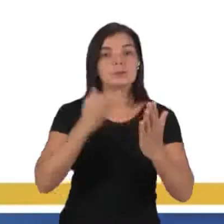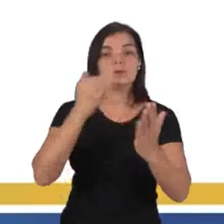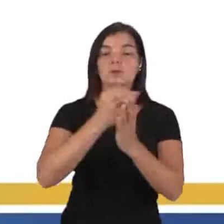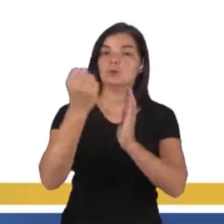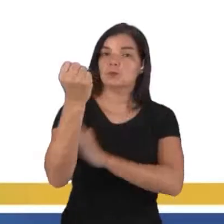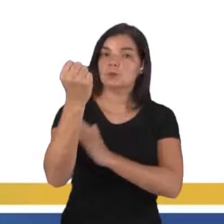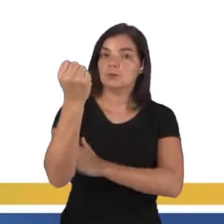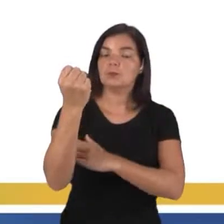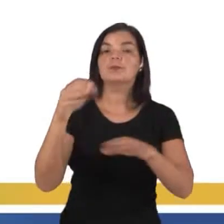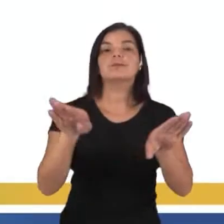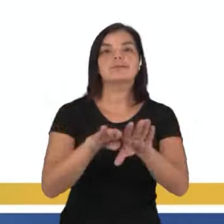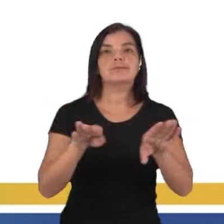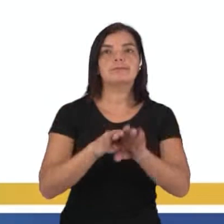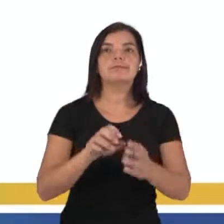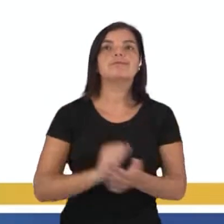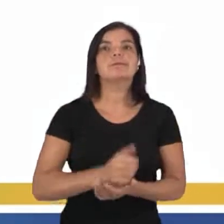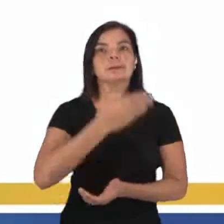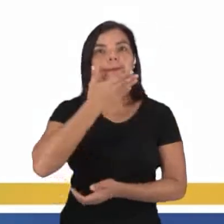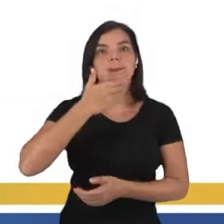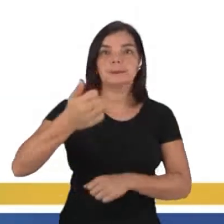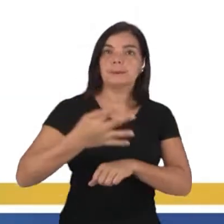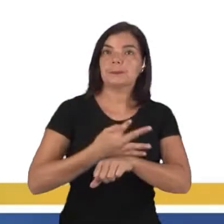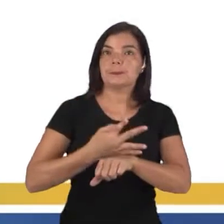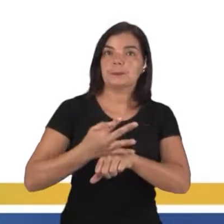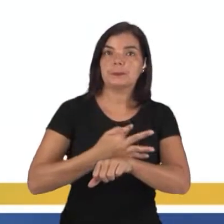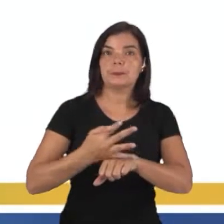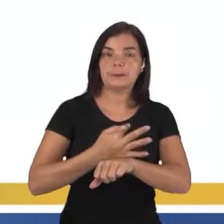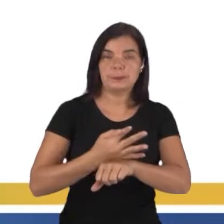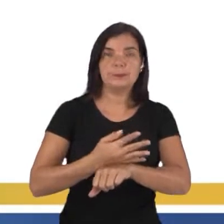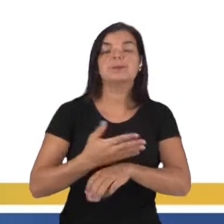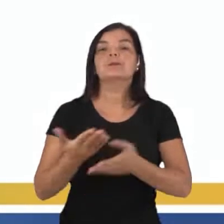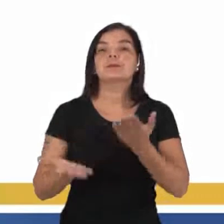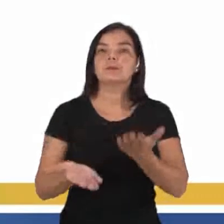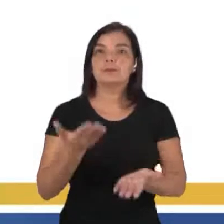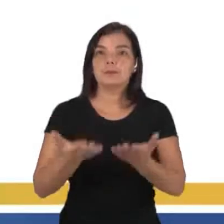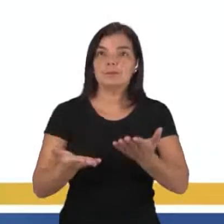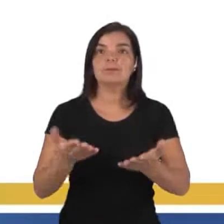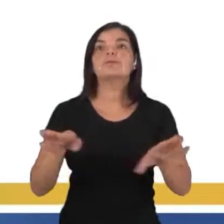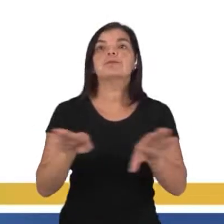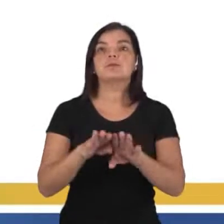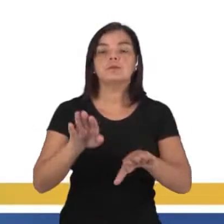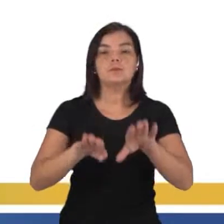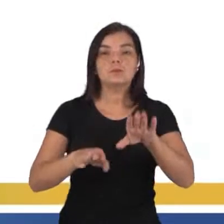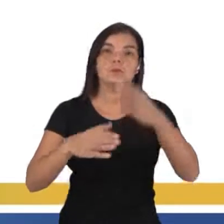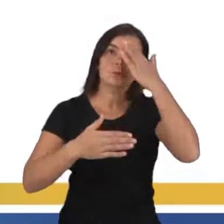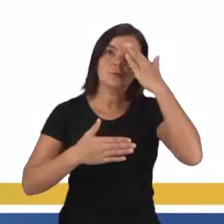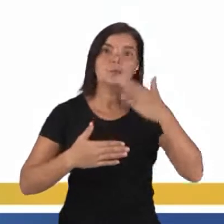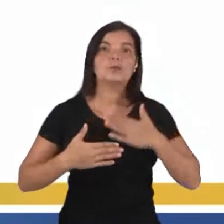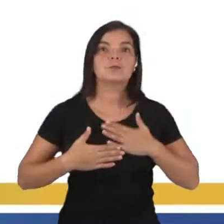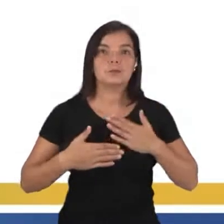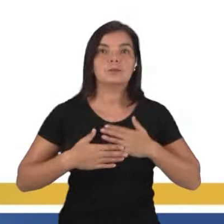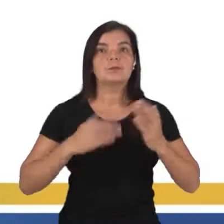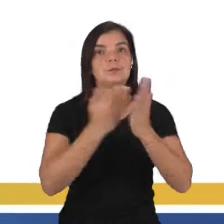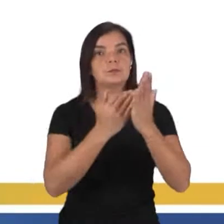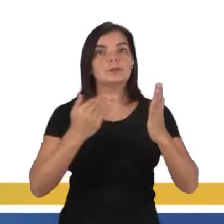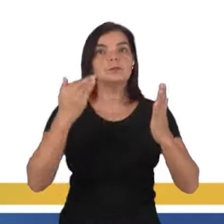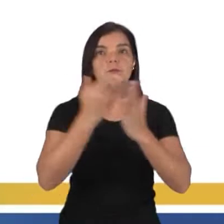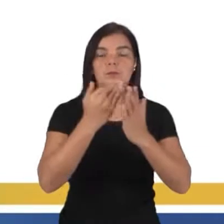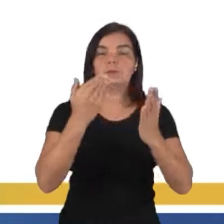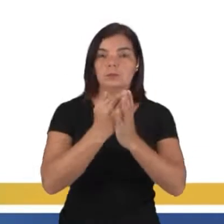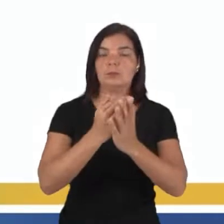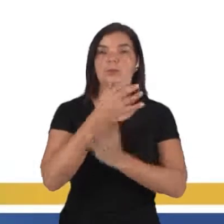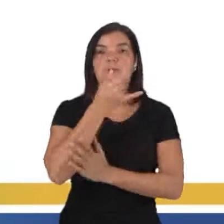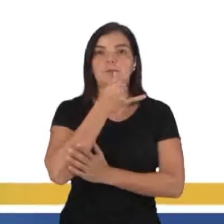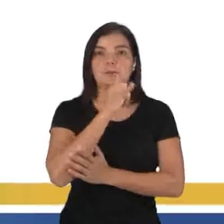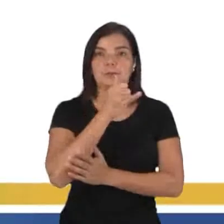e a força física, melhora a resistência, a mobilidade, a flexibilidade e o equilíbrio corporal. Ao